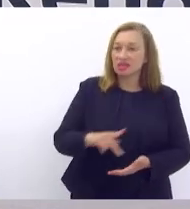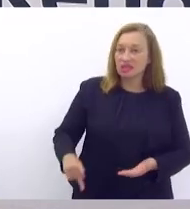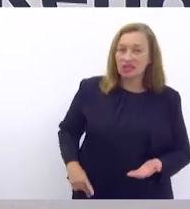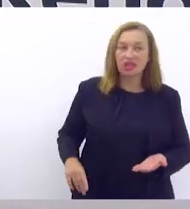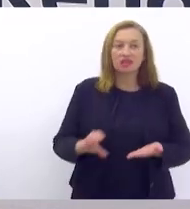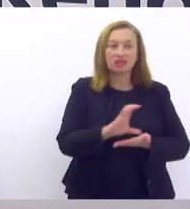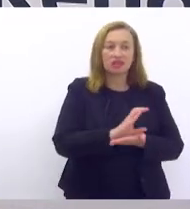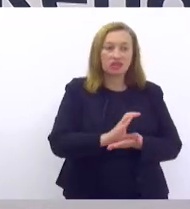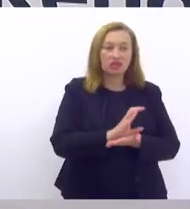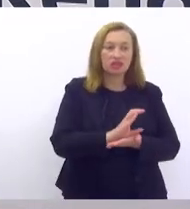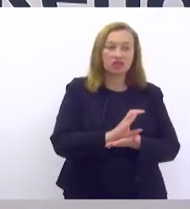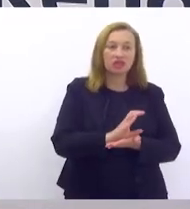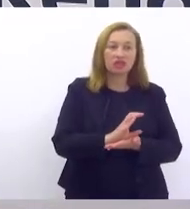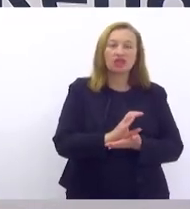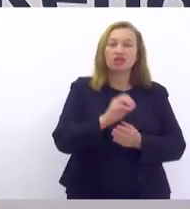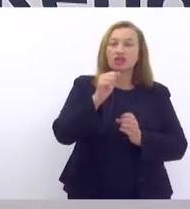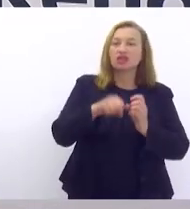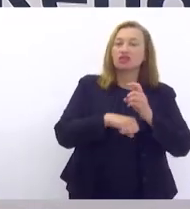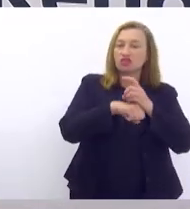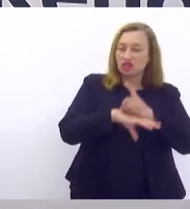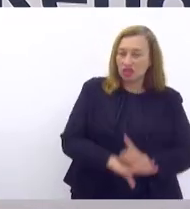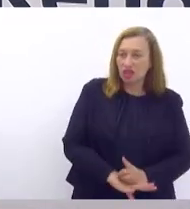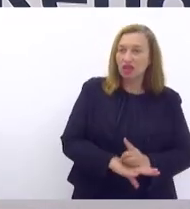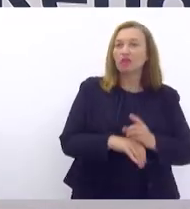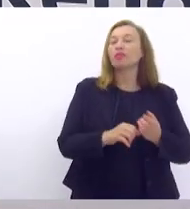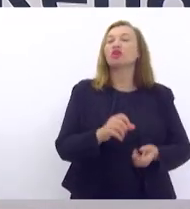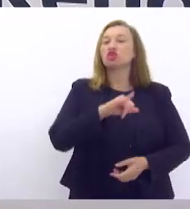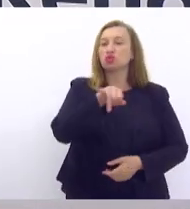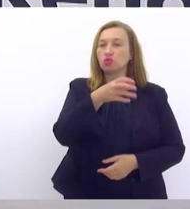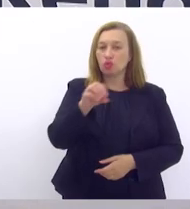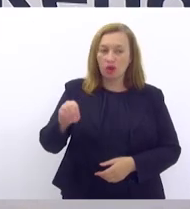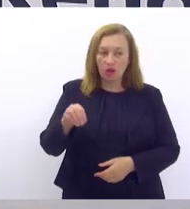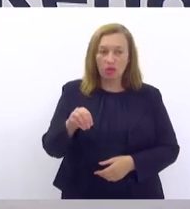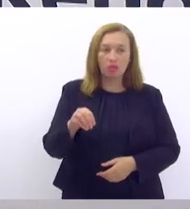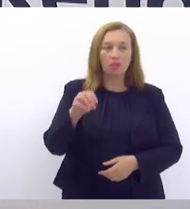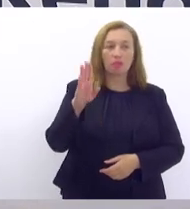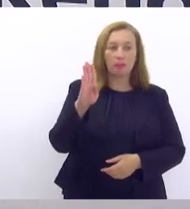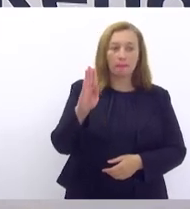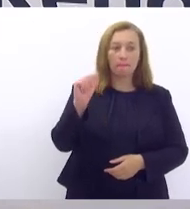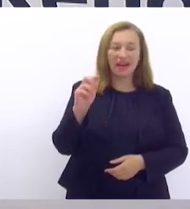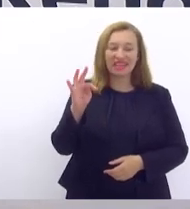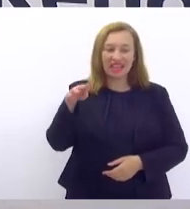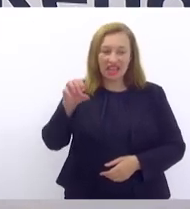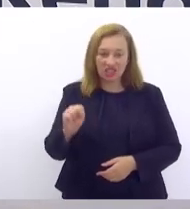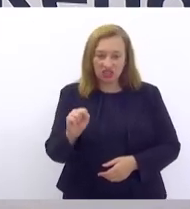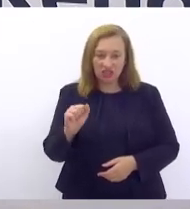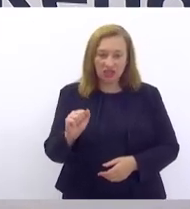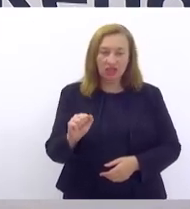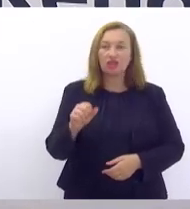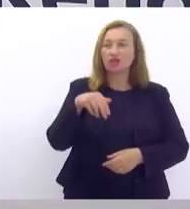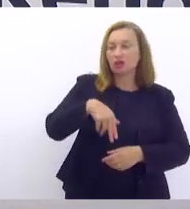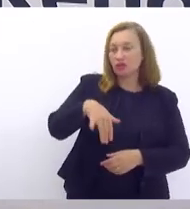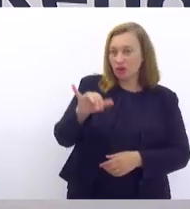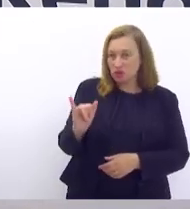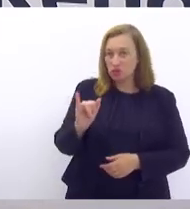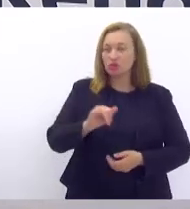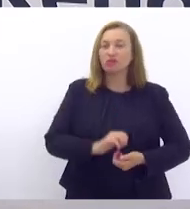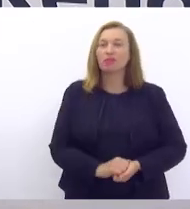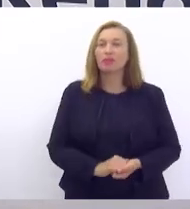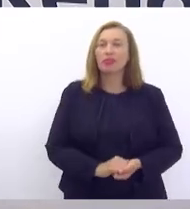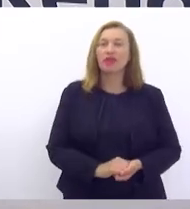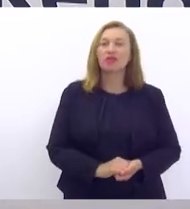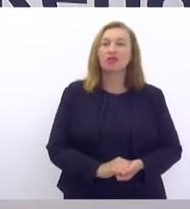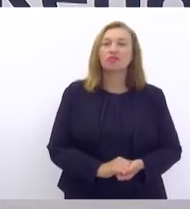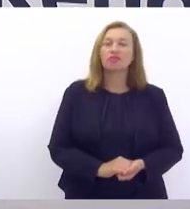na região norte. O João Batista Galdino, presidente do Conselho Diocesano da RCC de Nova Iguaçu.